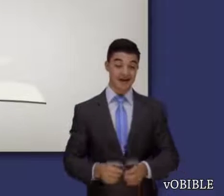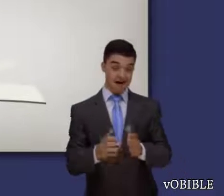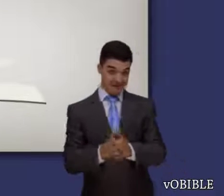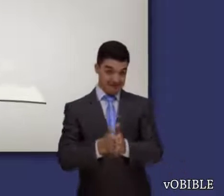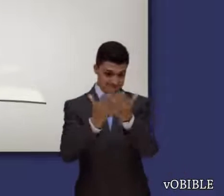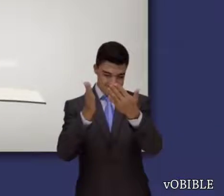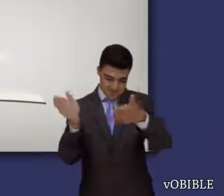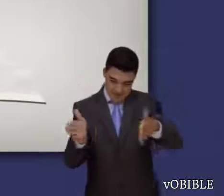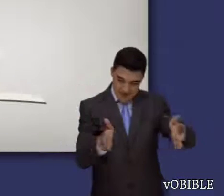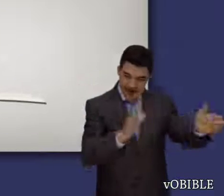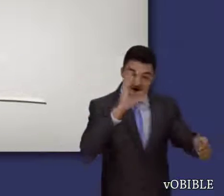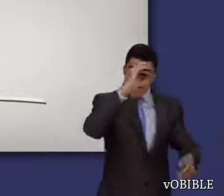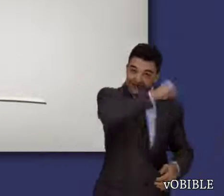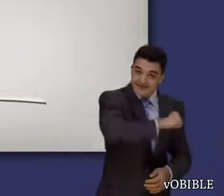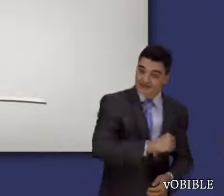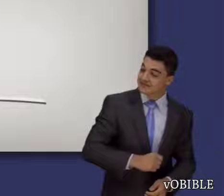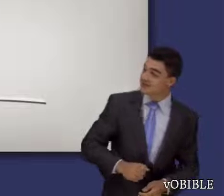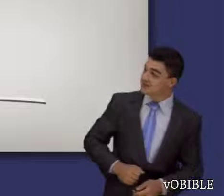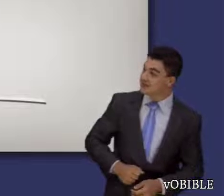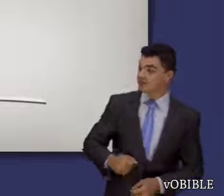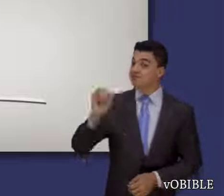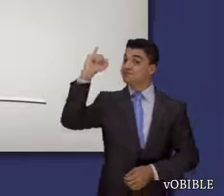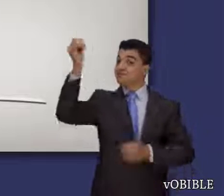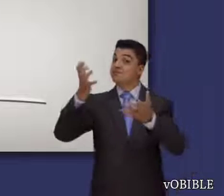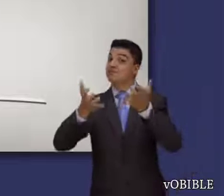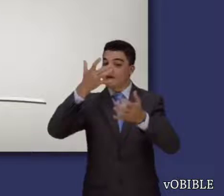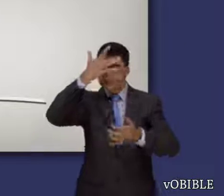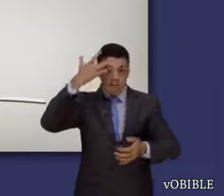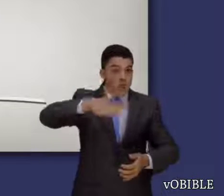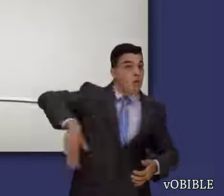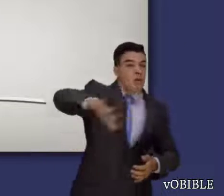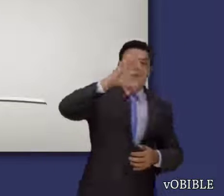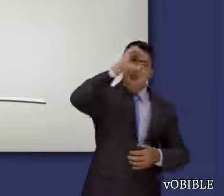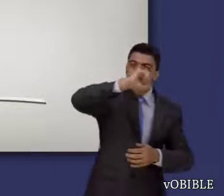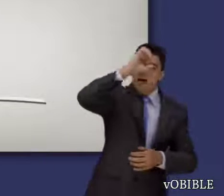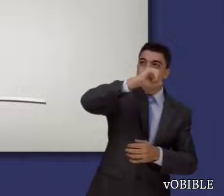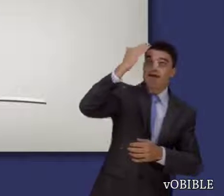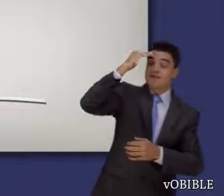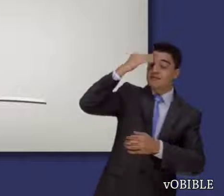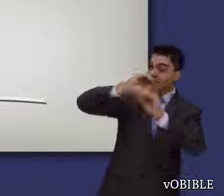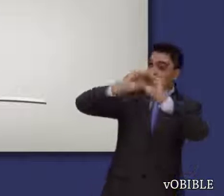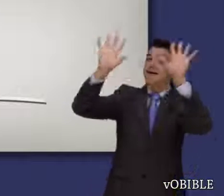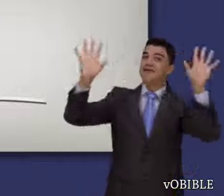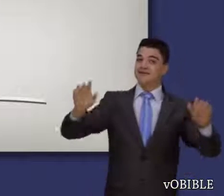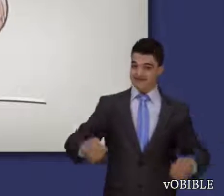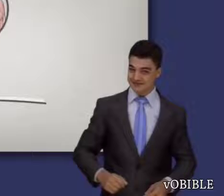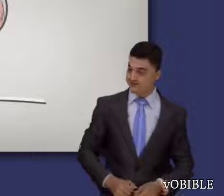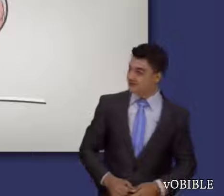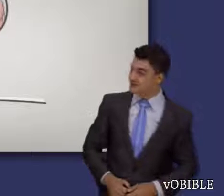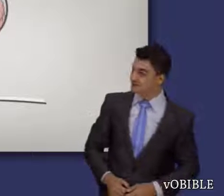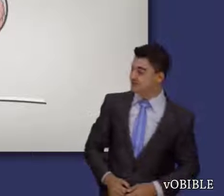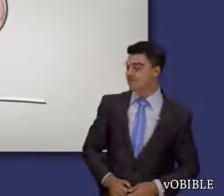Timóteo, veja como Jeová quer que todo tipo de pessoas sejam salvas e venham a ter um conhecimento exato da verdade. Por que